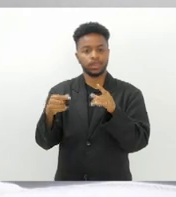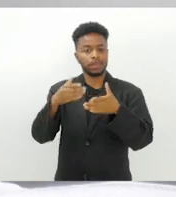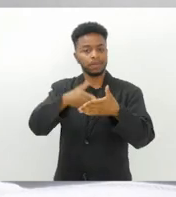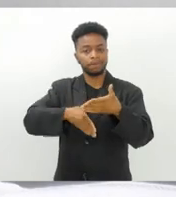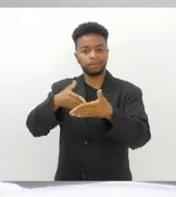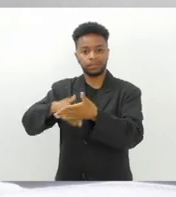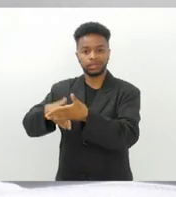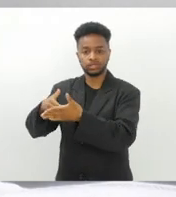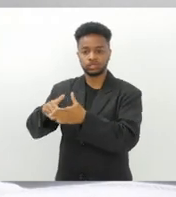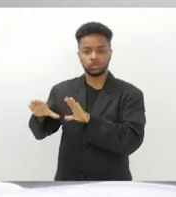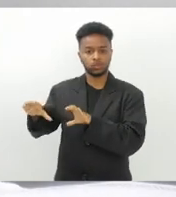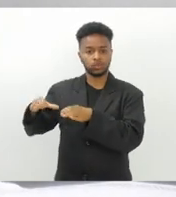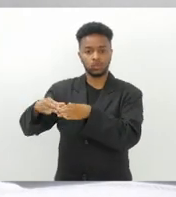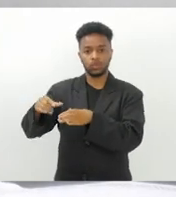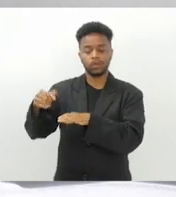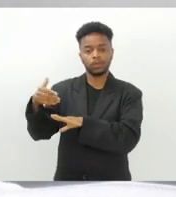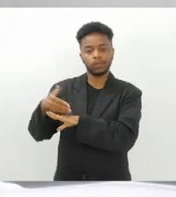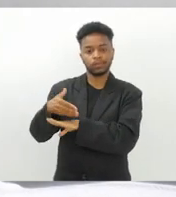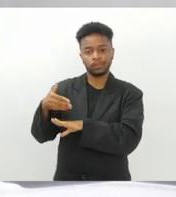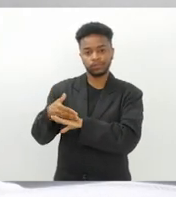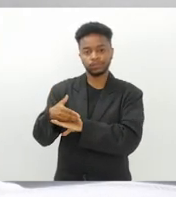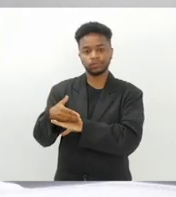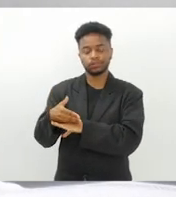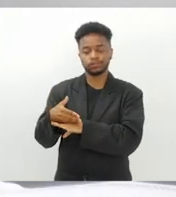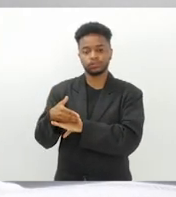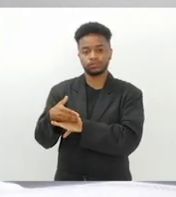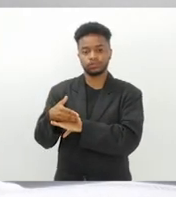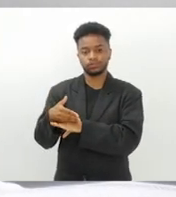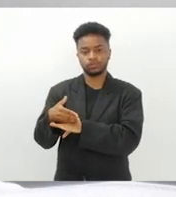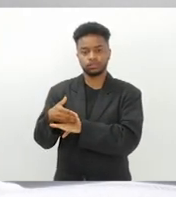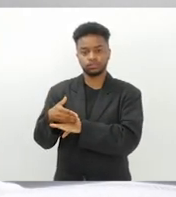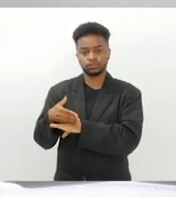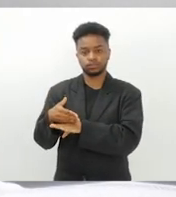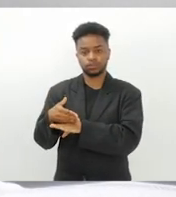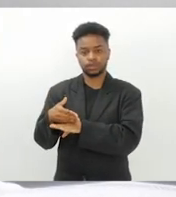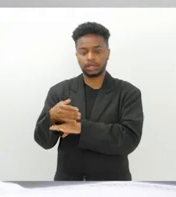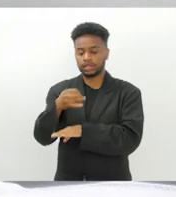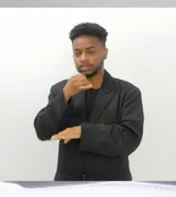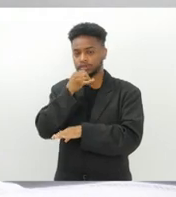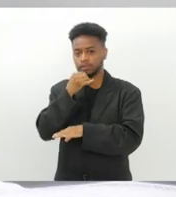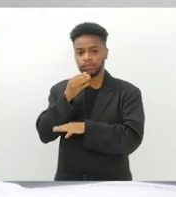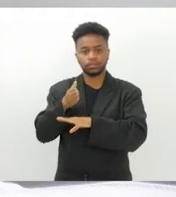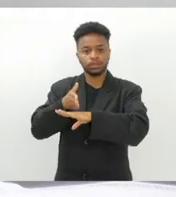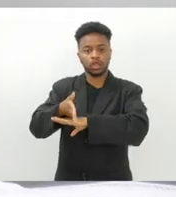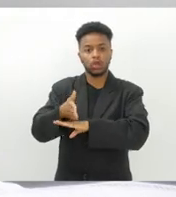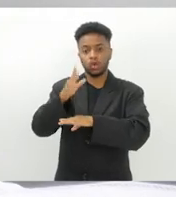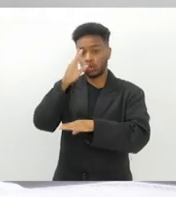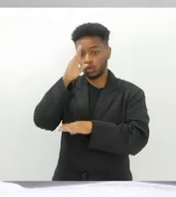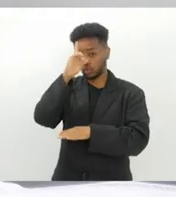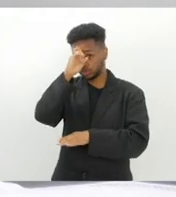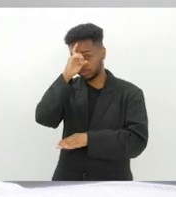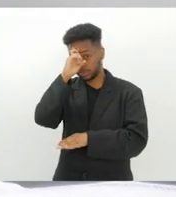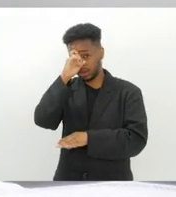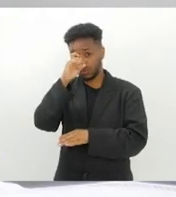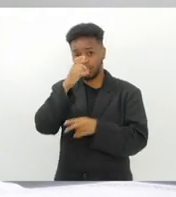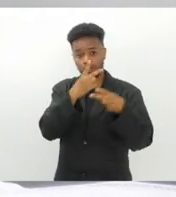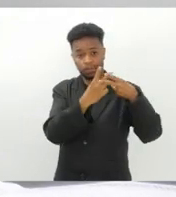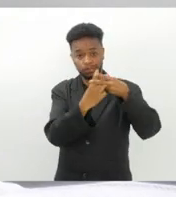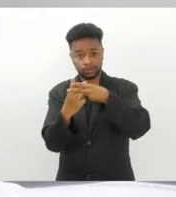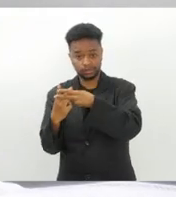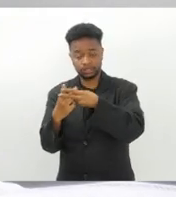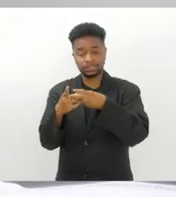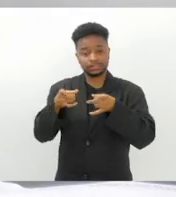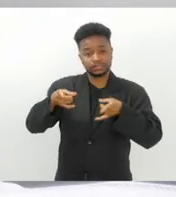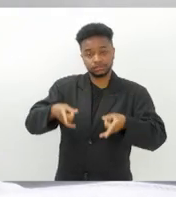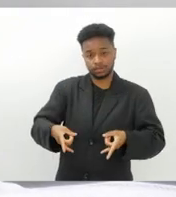a eles, participar de cultos em hospitais, em presídios, em